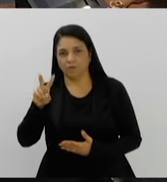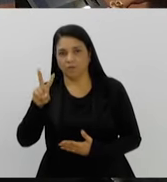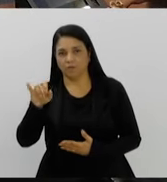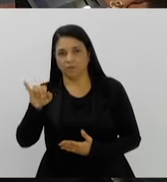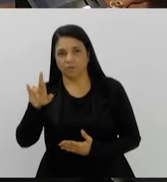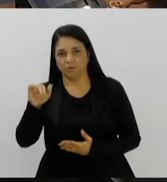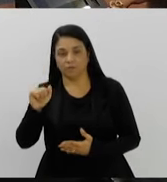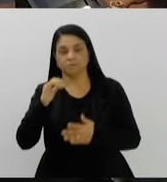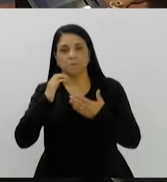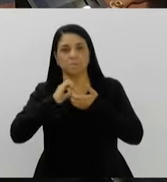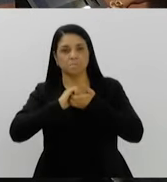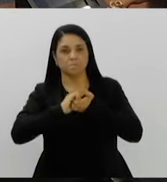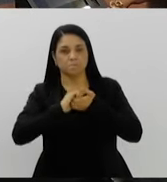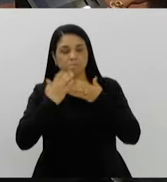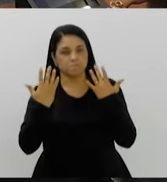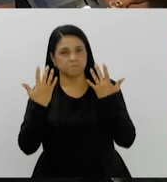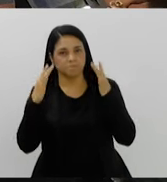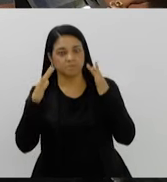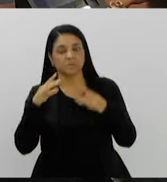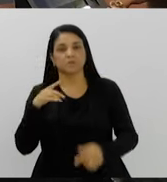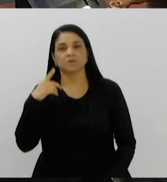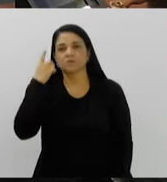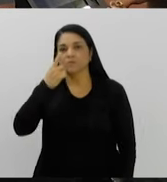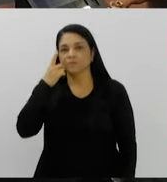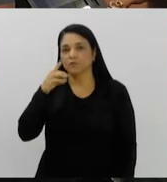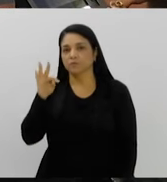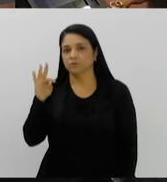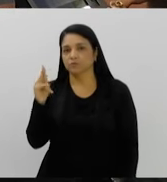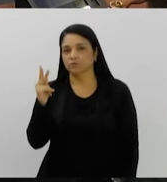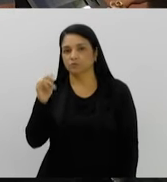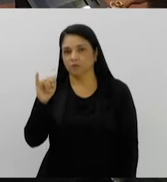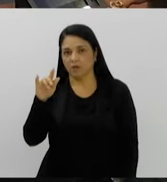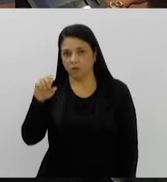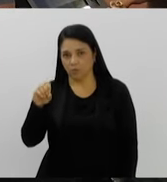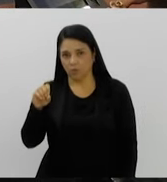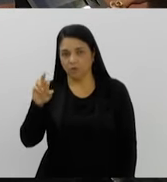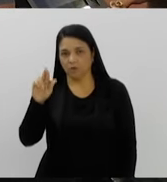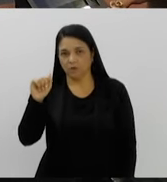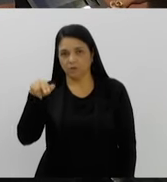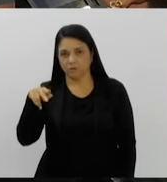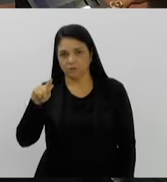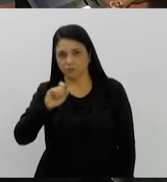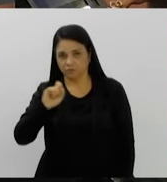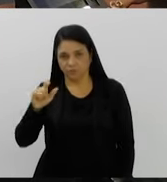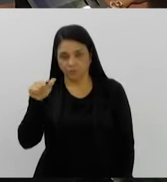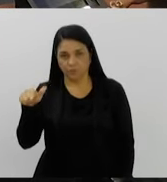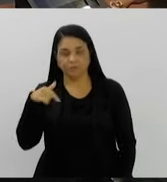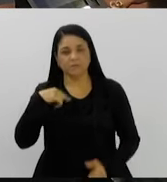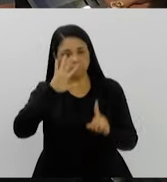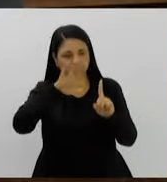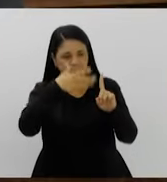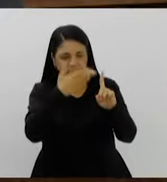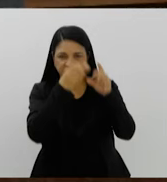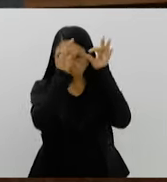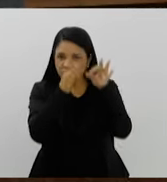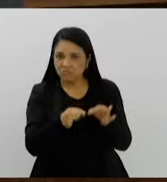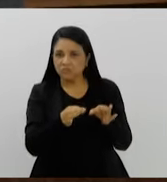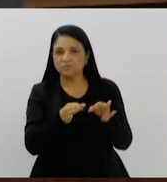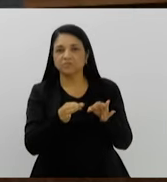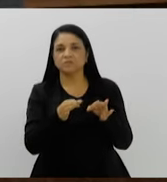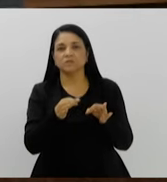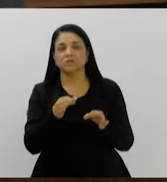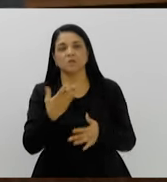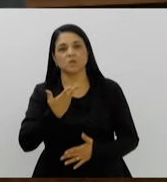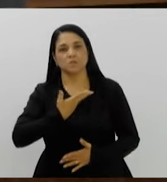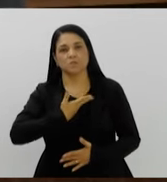amigo thgo Rangel pela justa homenagem ao querido